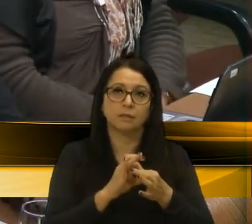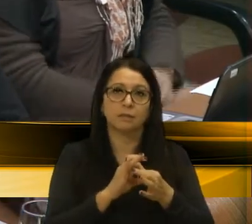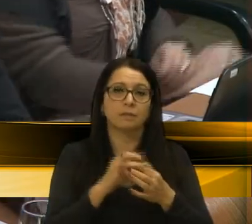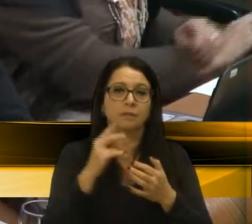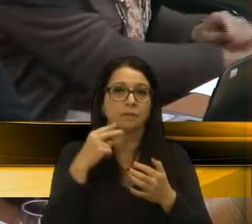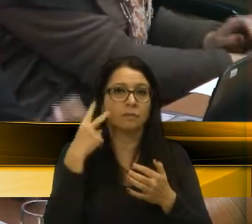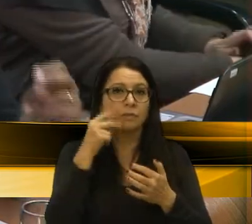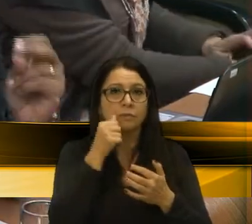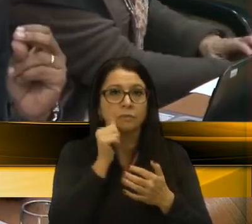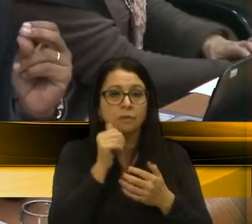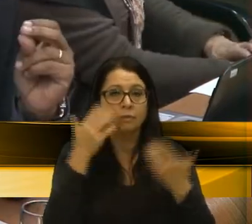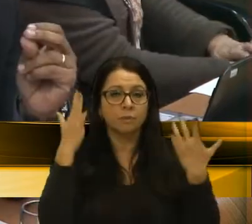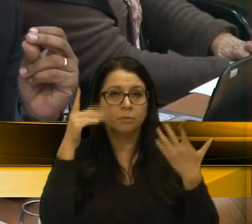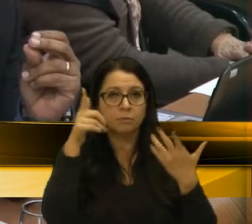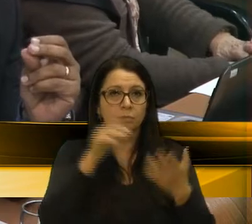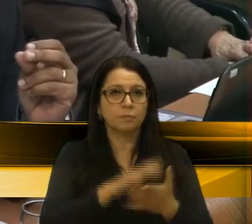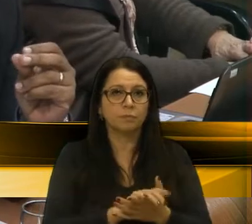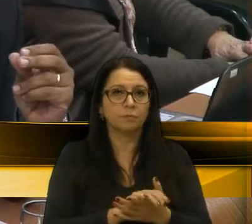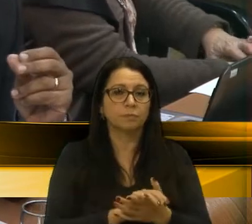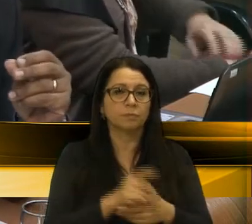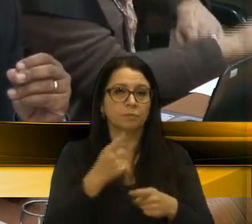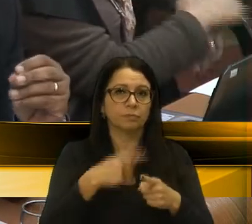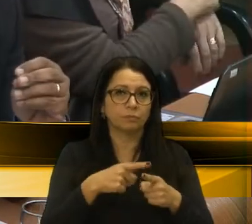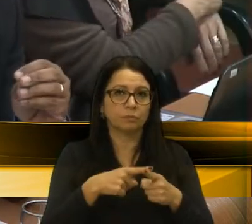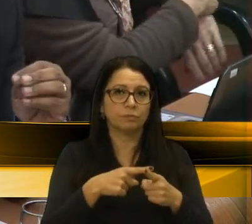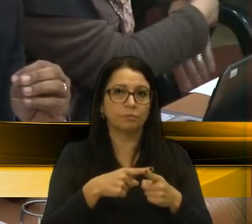Então, parabenizar Vossa Excelência, porque